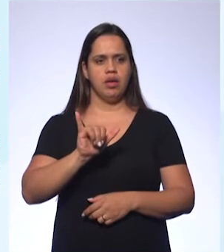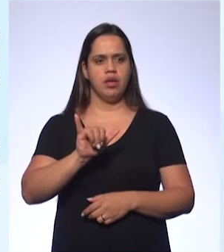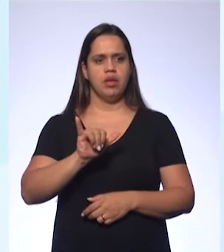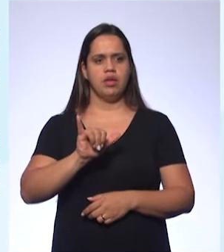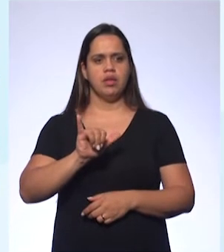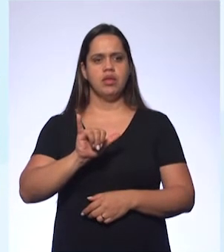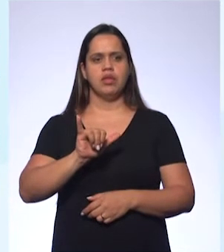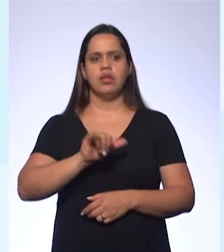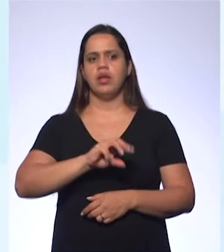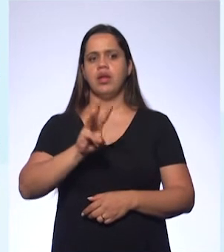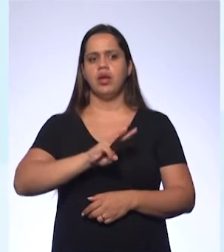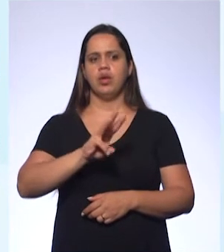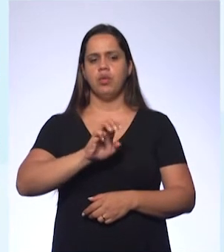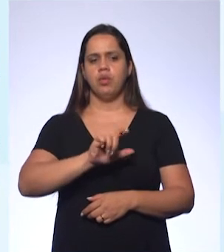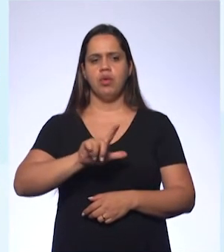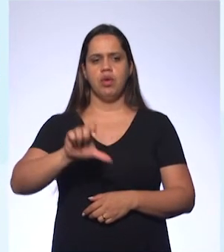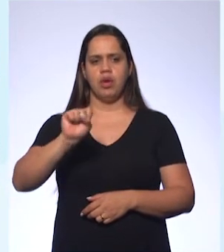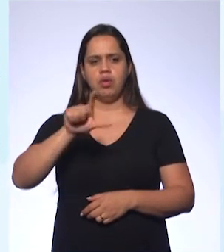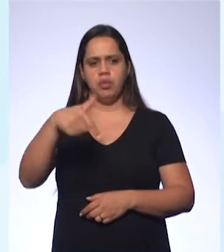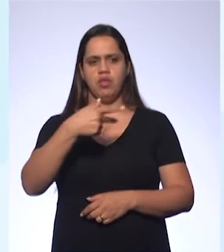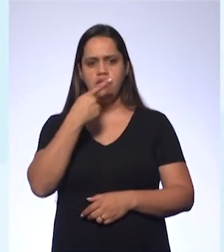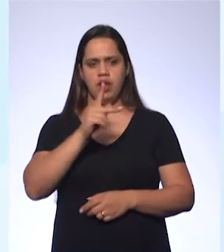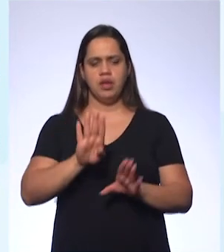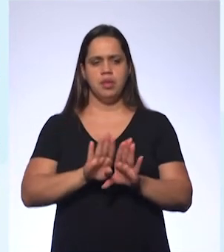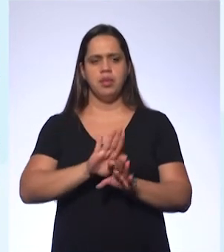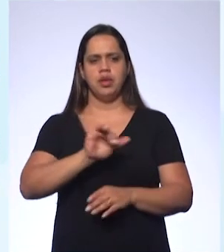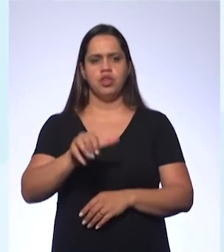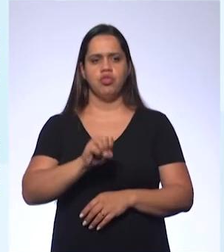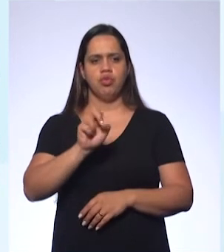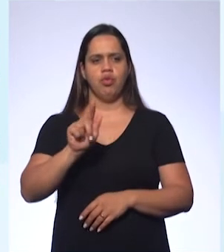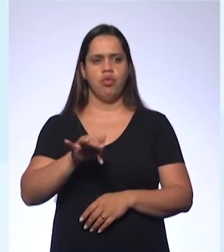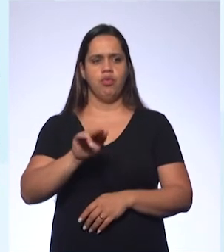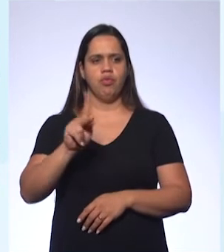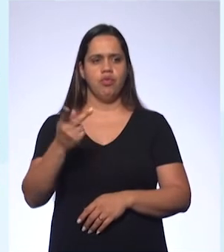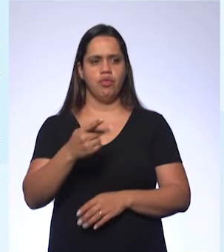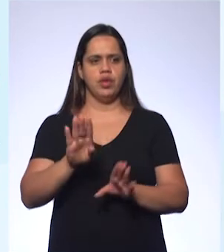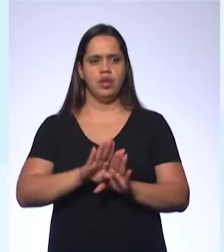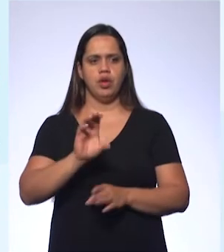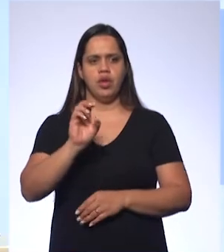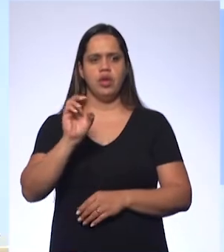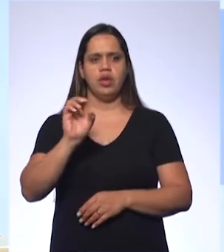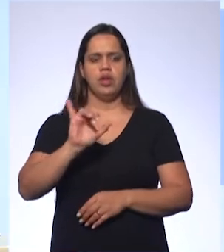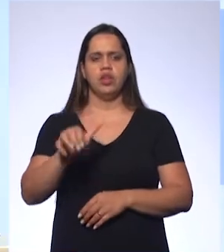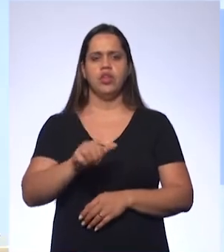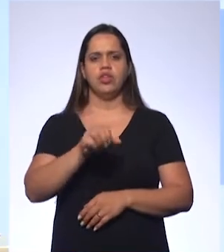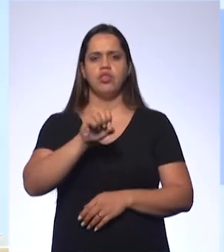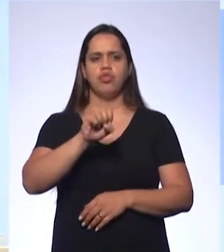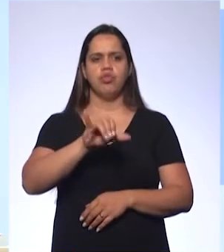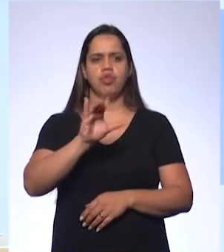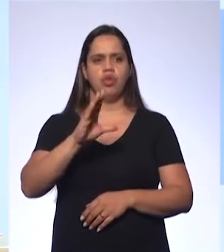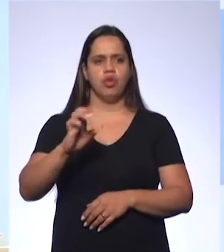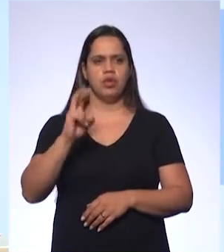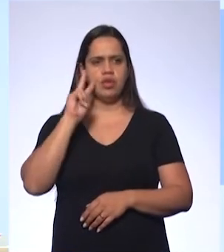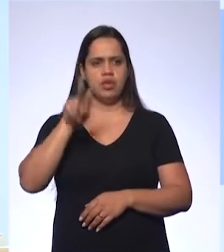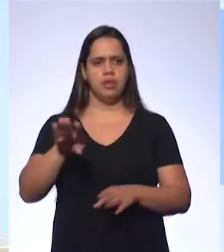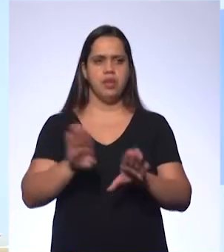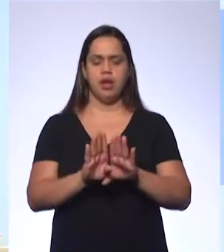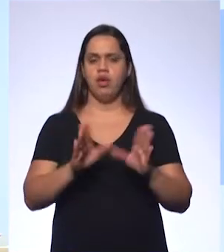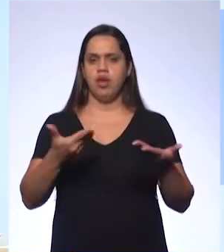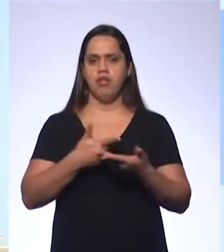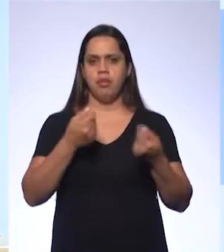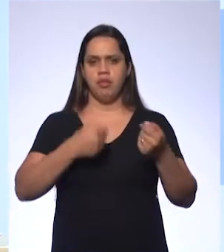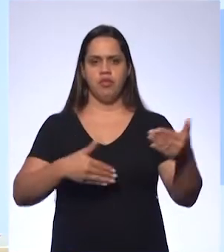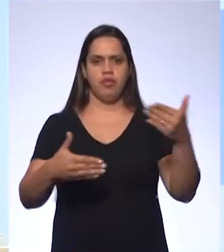Wells, que a gente vai falar um pouquinho dele, e Joseph Conrad e James Joyce também. Okay? Vamos passar na frente, Márcia, e falar um pouquinho aí